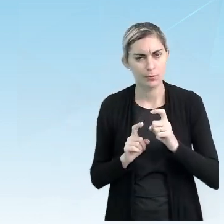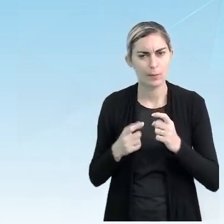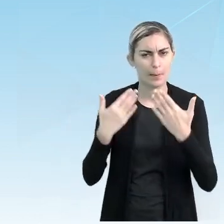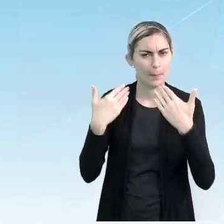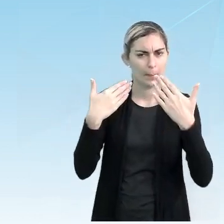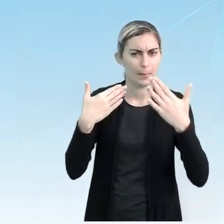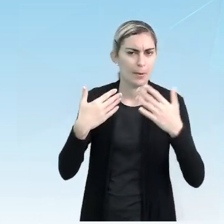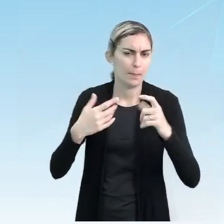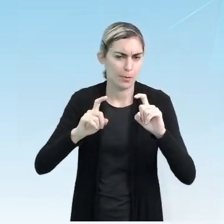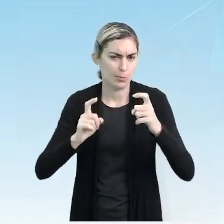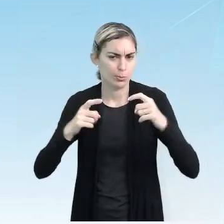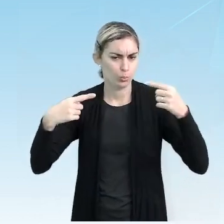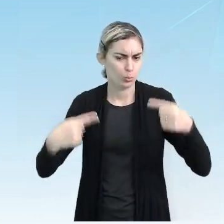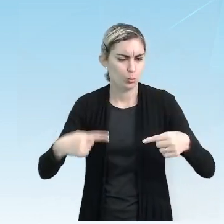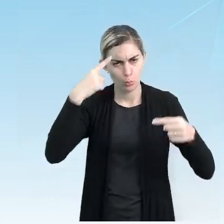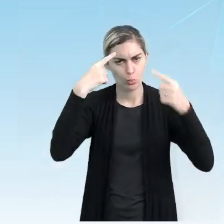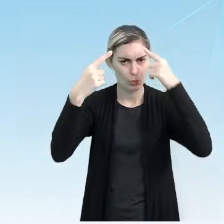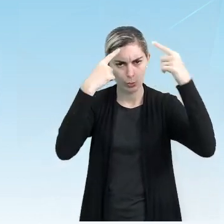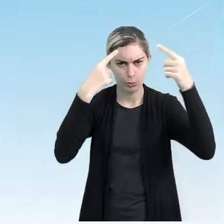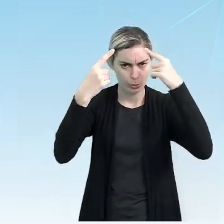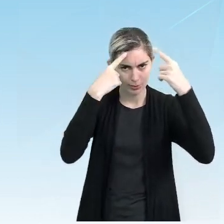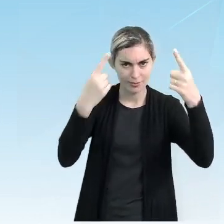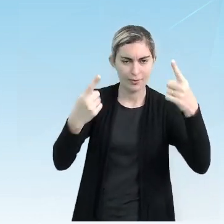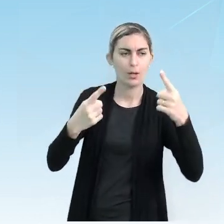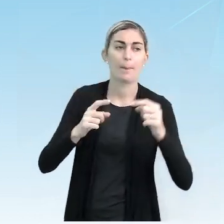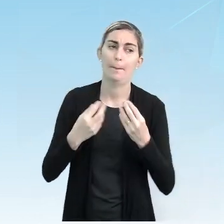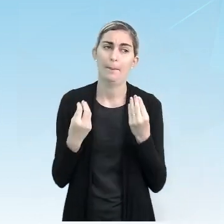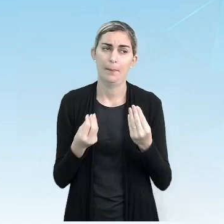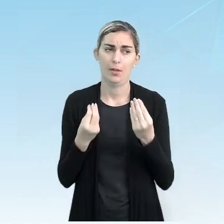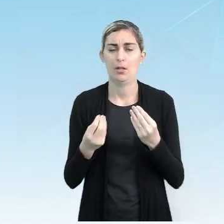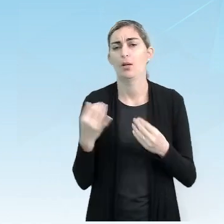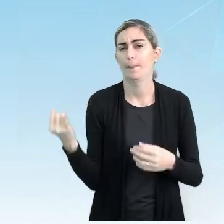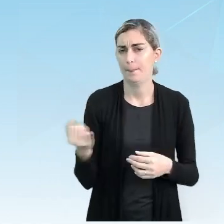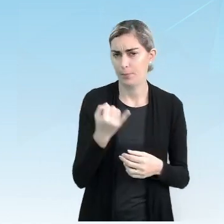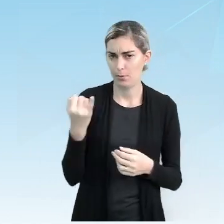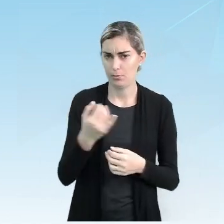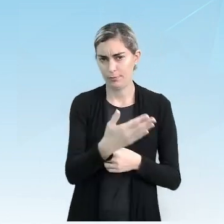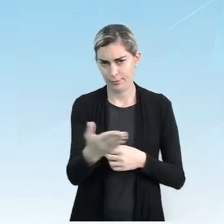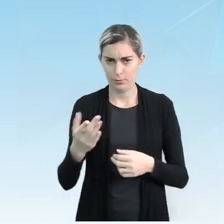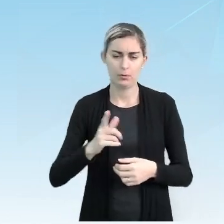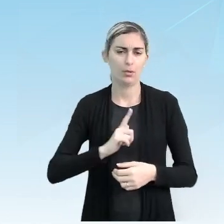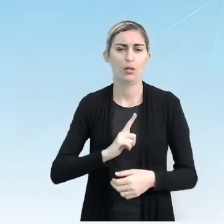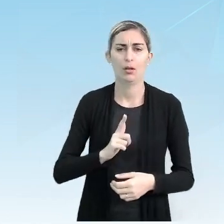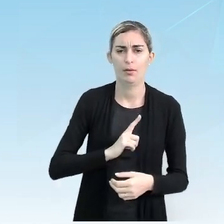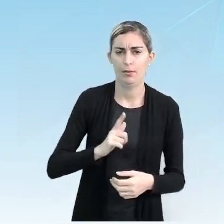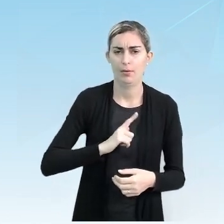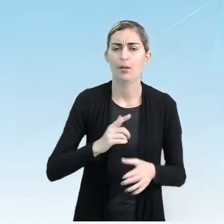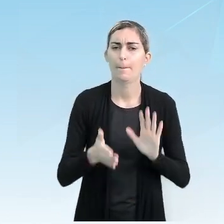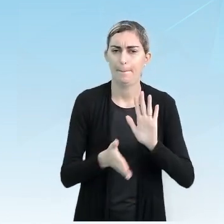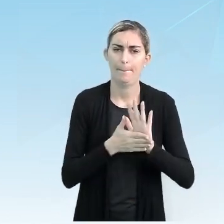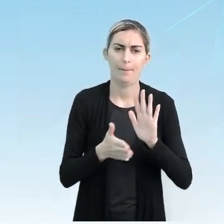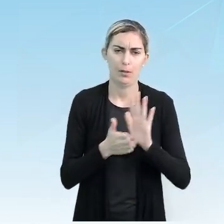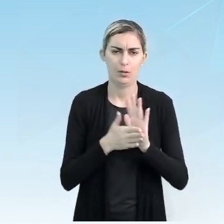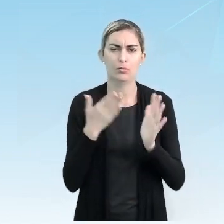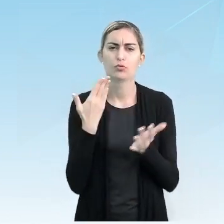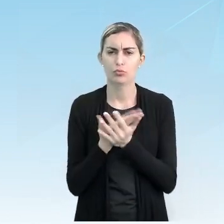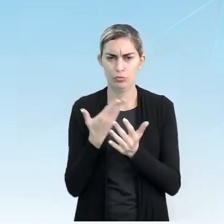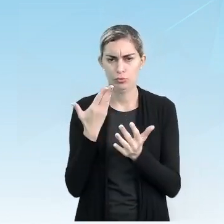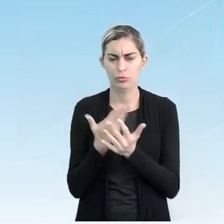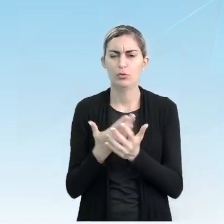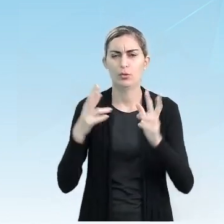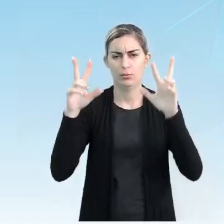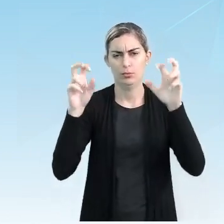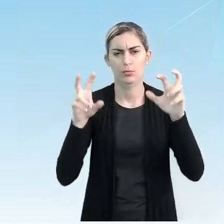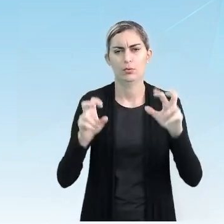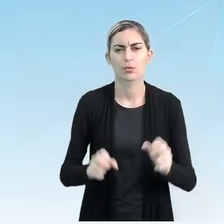com um embate de ideias. Agora, para isso é importante que haja o quê? Vocês embasar, estudar o tema